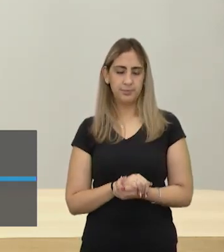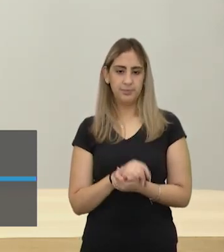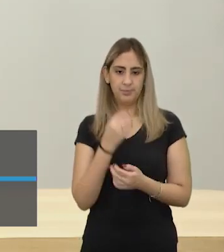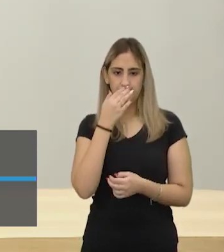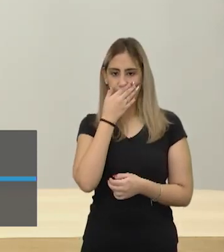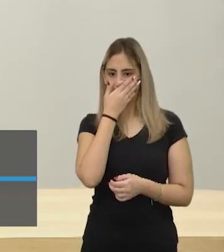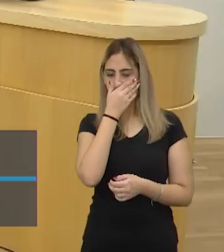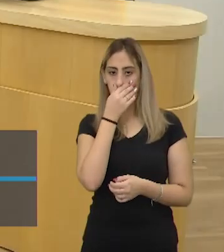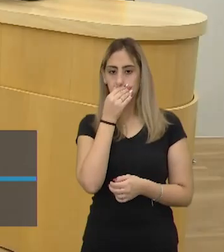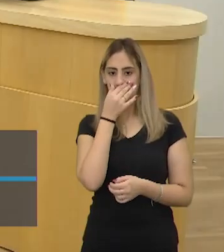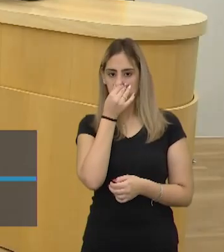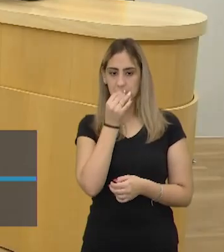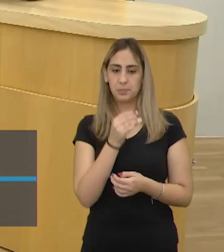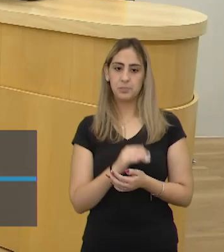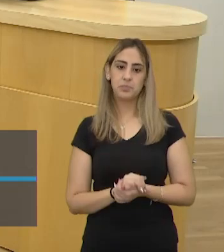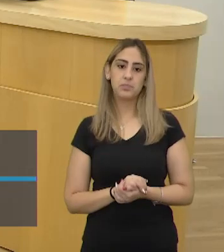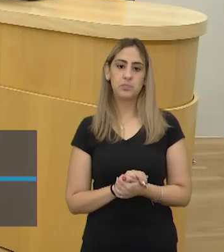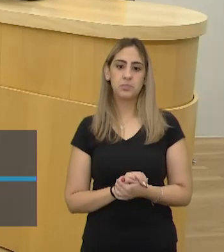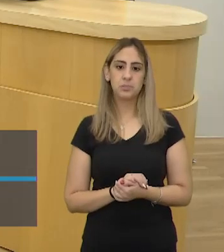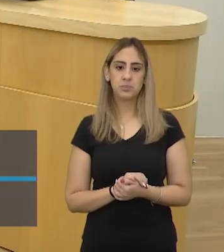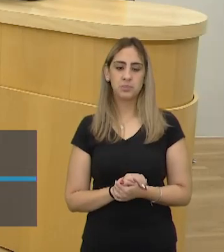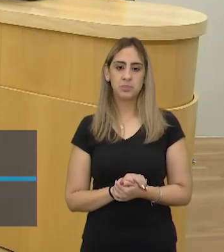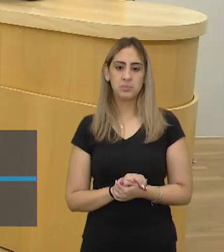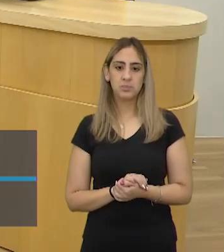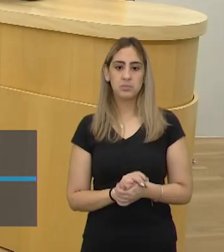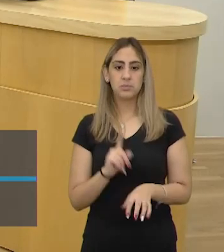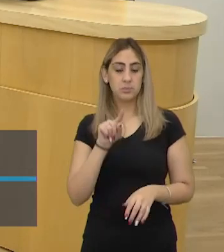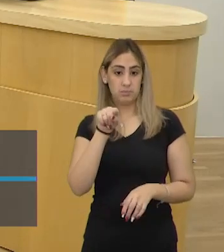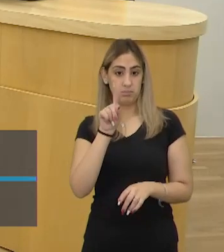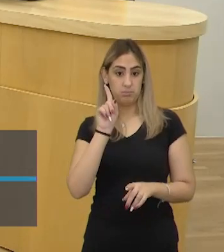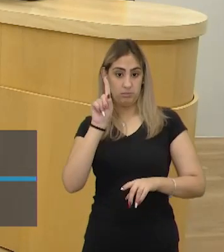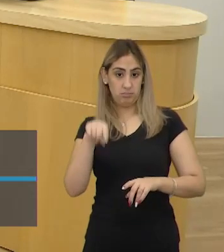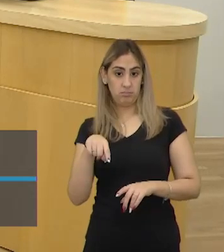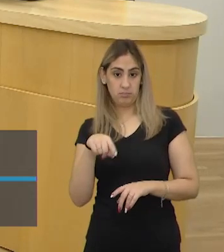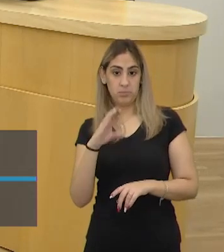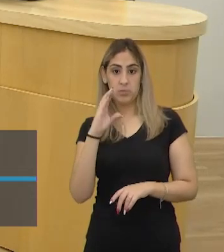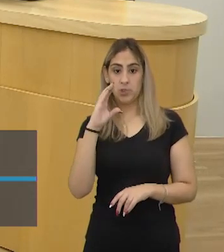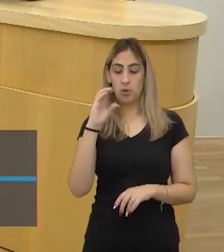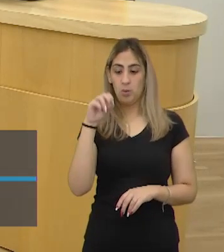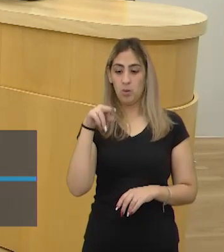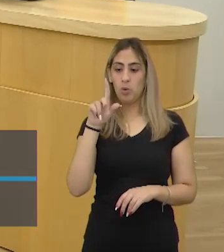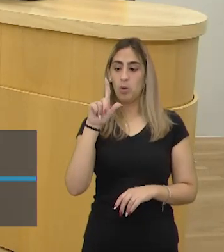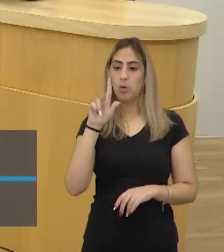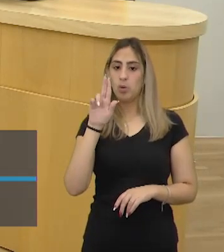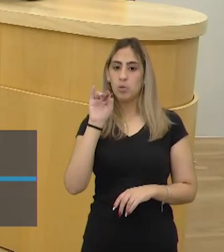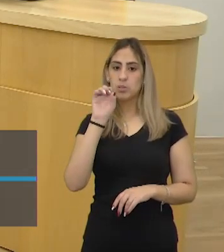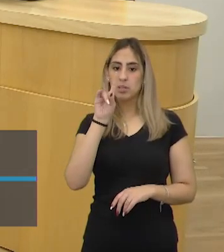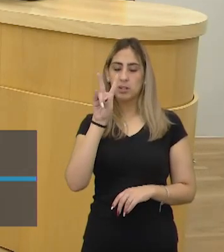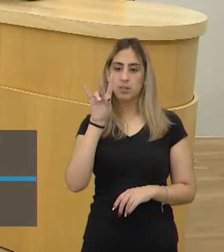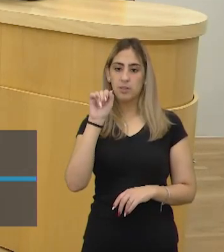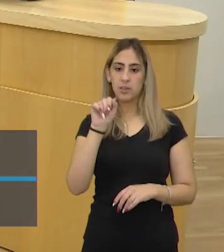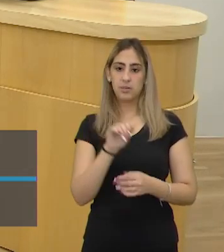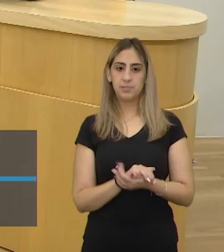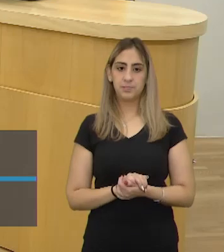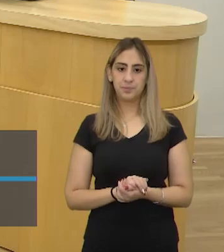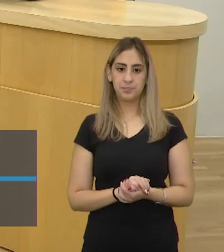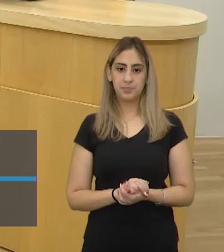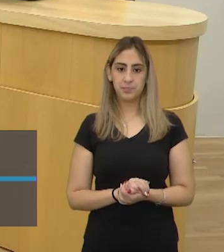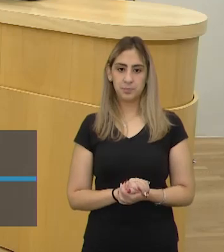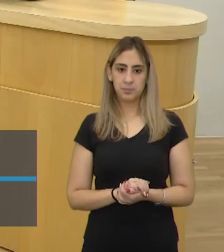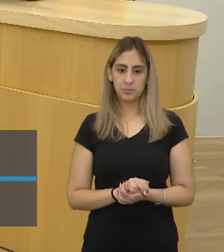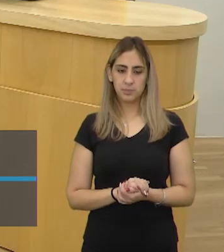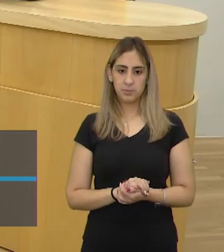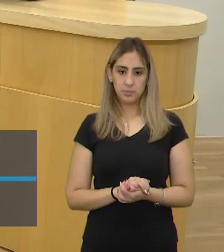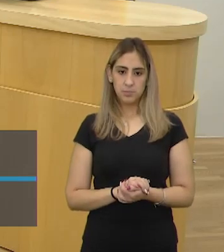famosa, penso, logo existo, que eu não lembro de quem é, acho que é Descartes, ela é conclusiva, né? Ela é conclusiva. Aí, Olha, mostrou na eu fiz aqui tela um aí. efeito, você